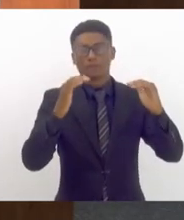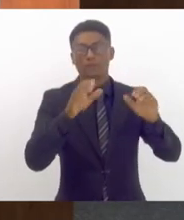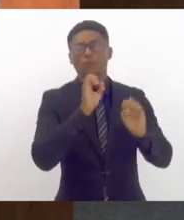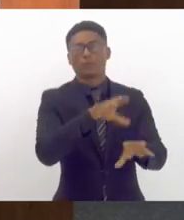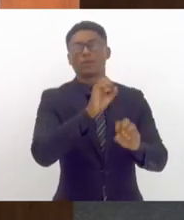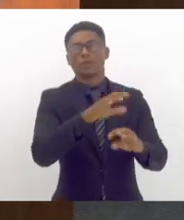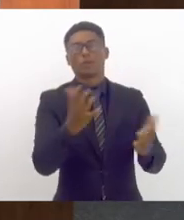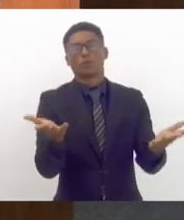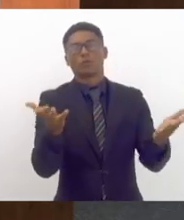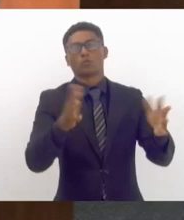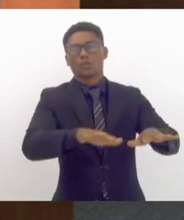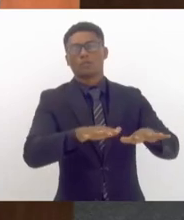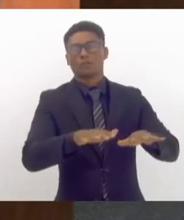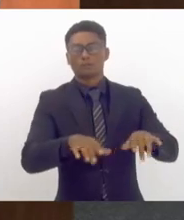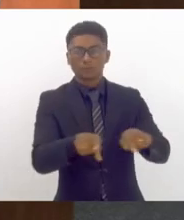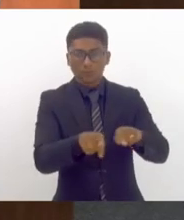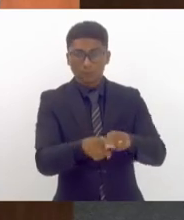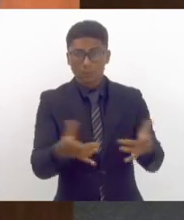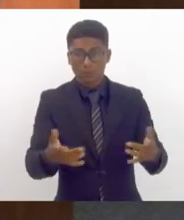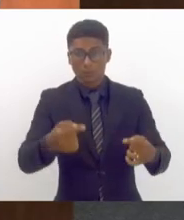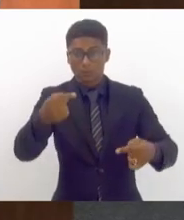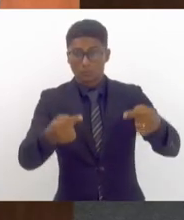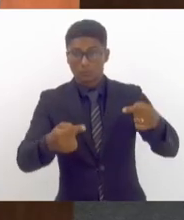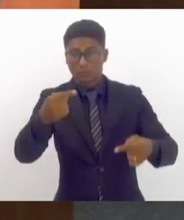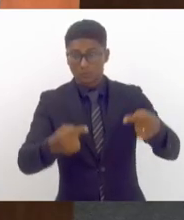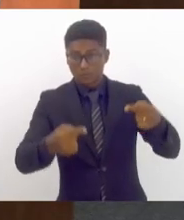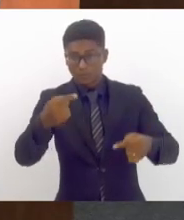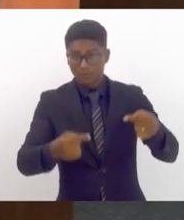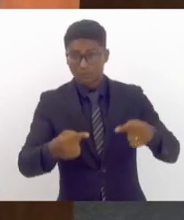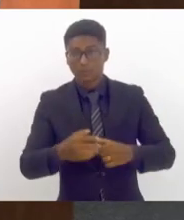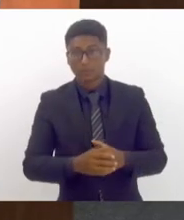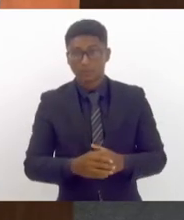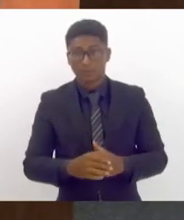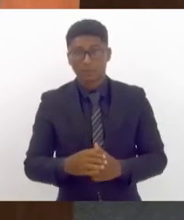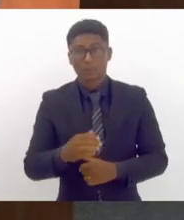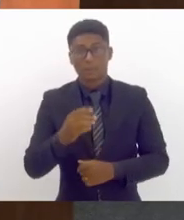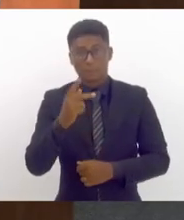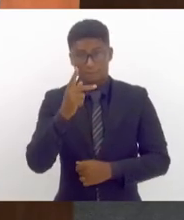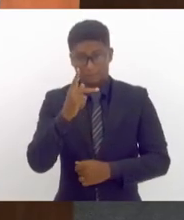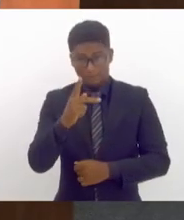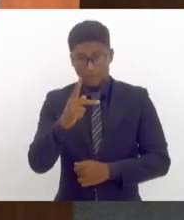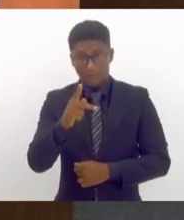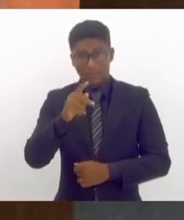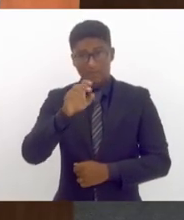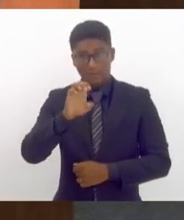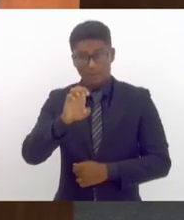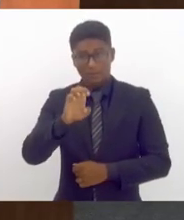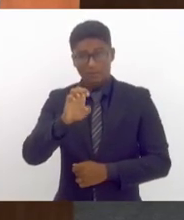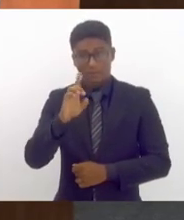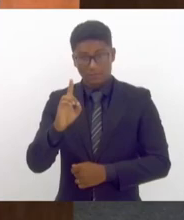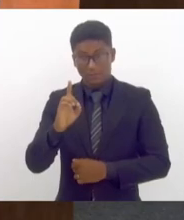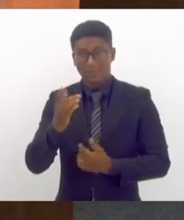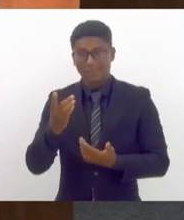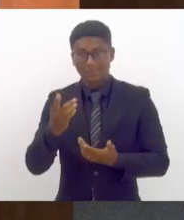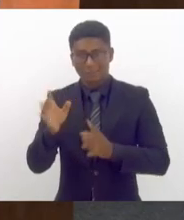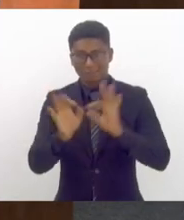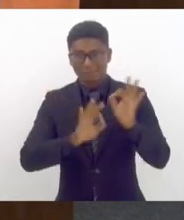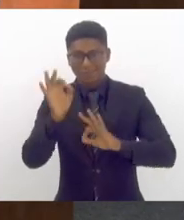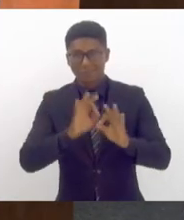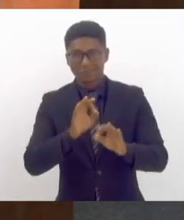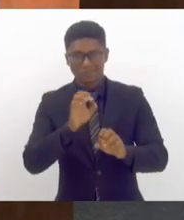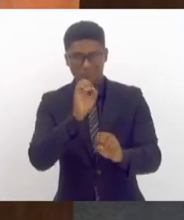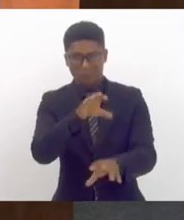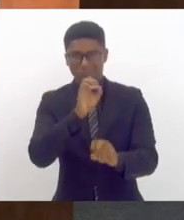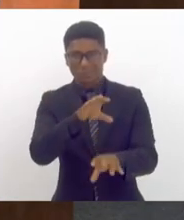gente está no meio de um processo de discussão do Plano Estadual de Educação, que o Rio de Janeiro é o único que ainda não aprovou, e a gente sabe que fez parte da pressão para